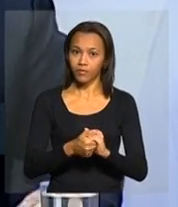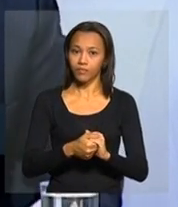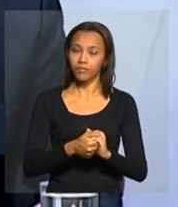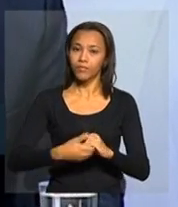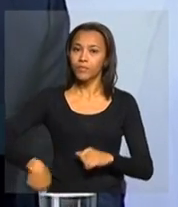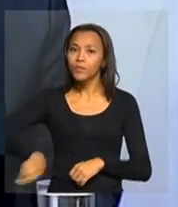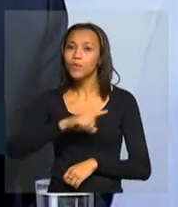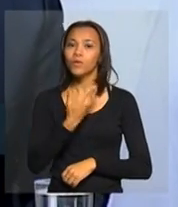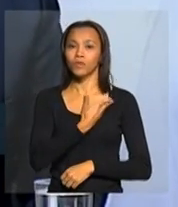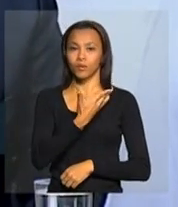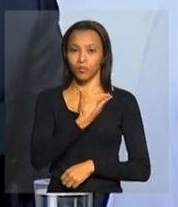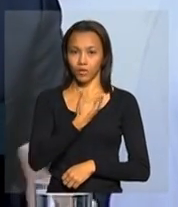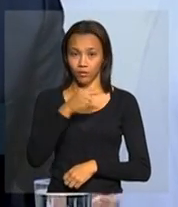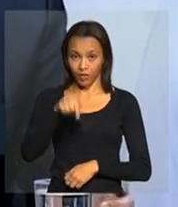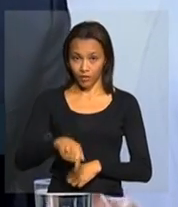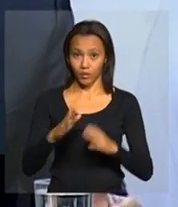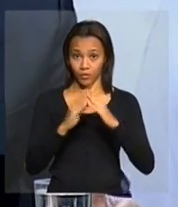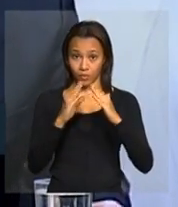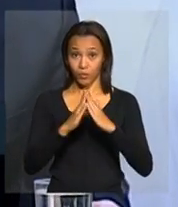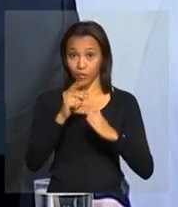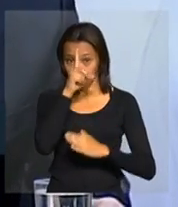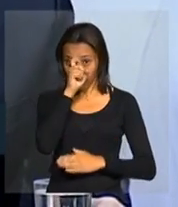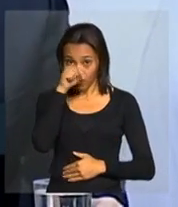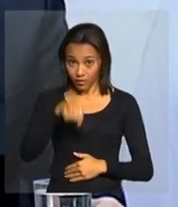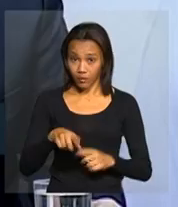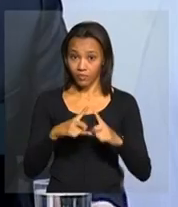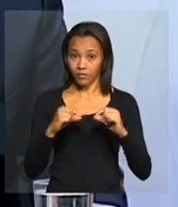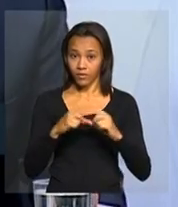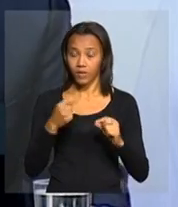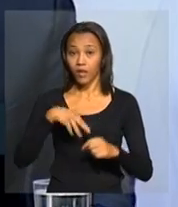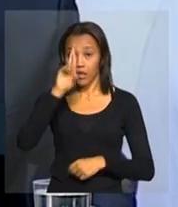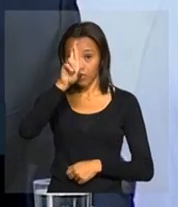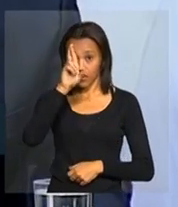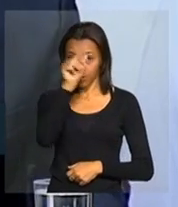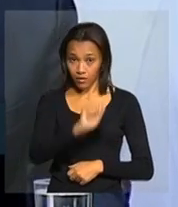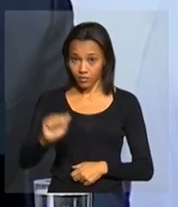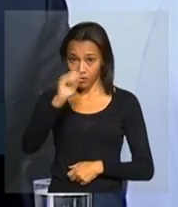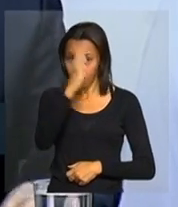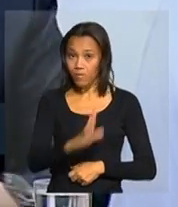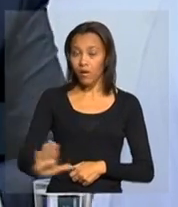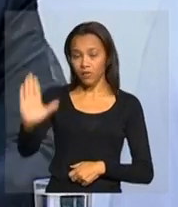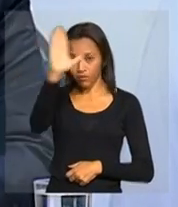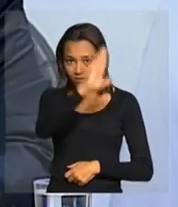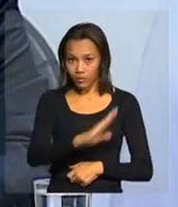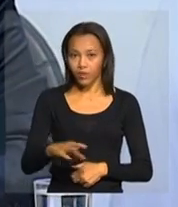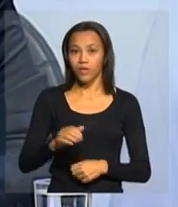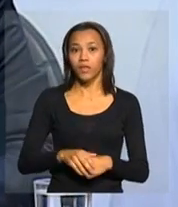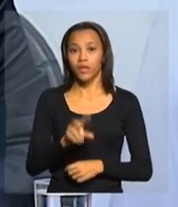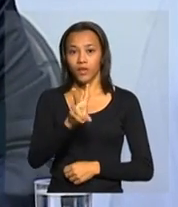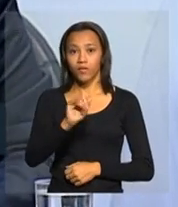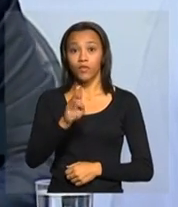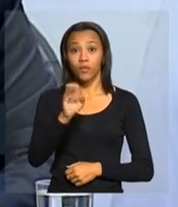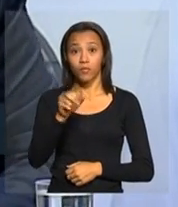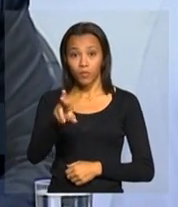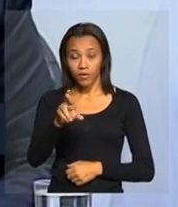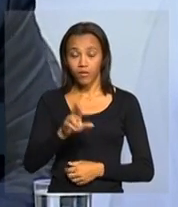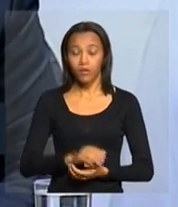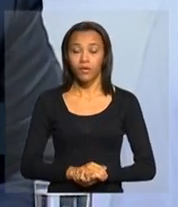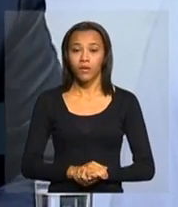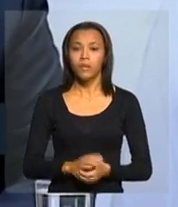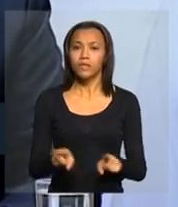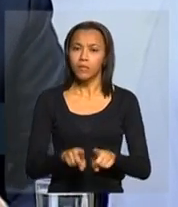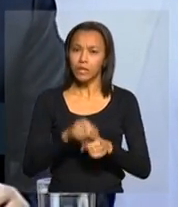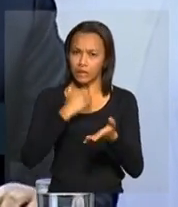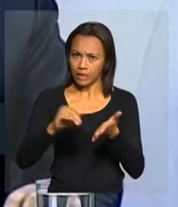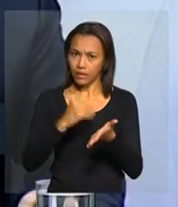do Hospital de Base, representando aqui a Associação Brasileira de Transplantes de Órgão, Dr. Wilber. Nosso